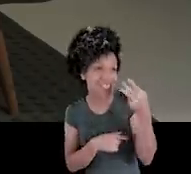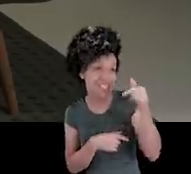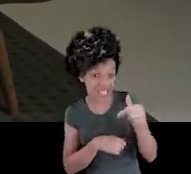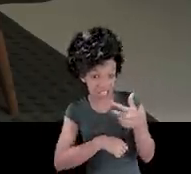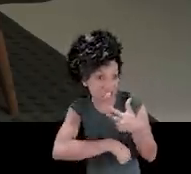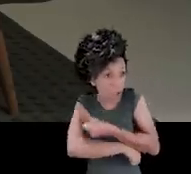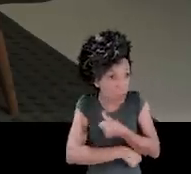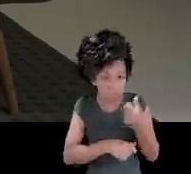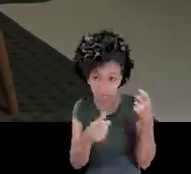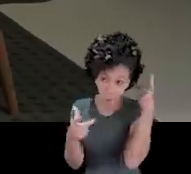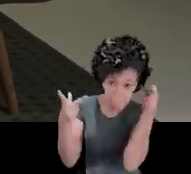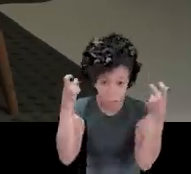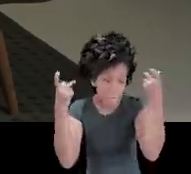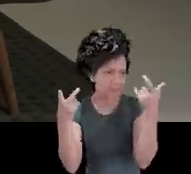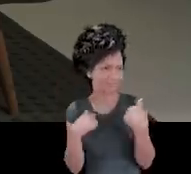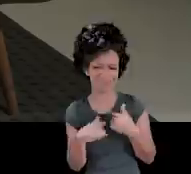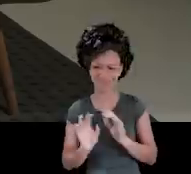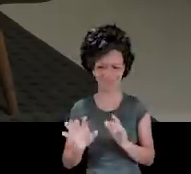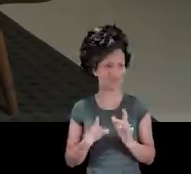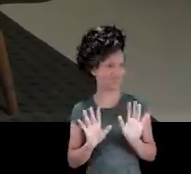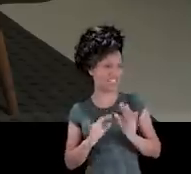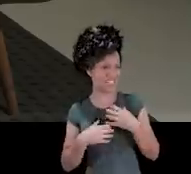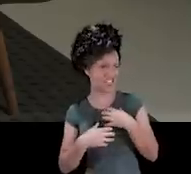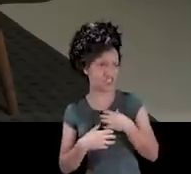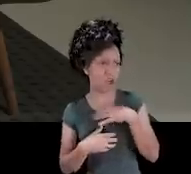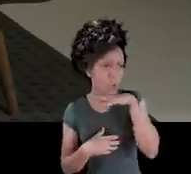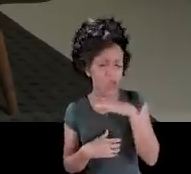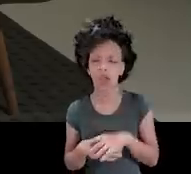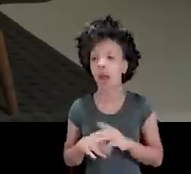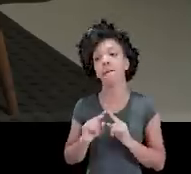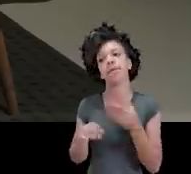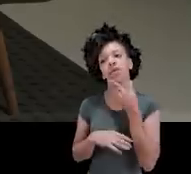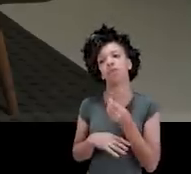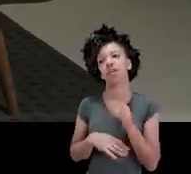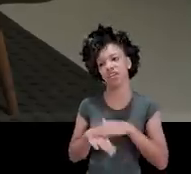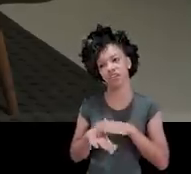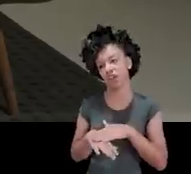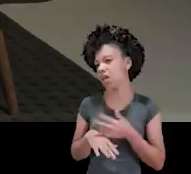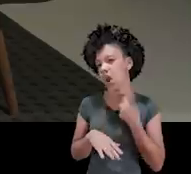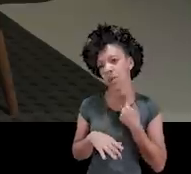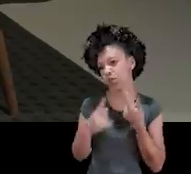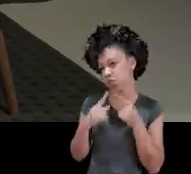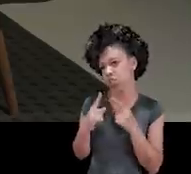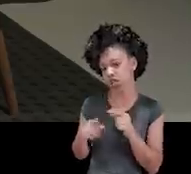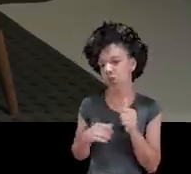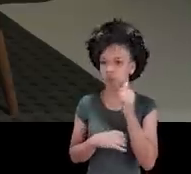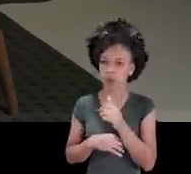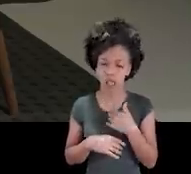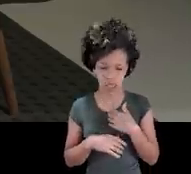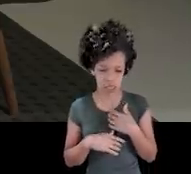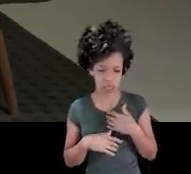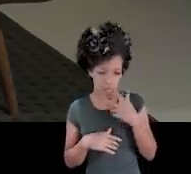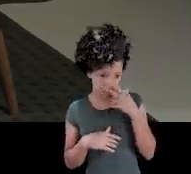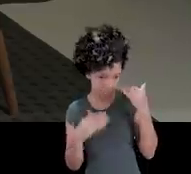mas hoje em dia eu respeito e entendo, cara. O cara falou, pô... O cara se sente mal, entendeu? É, mas um cara que faz isso, ele não pode criticar uma mulher quando ela tá falando... Você acha que eu tô gorda?